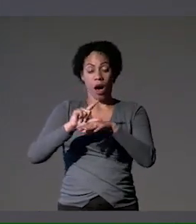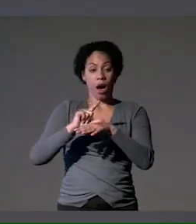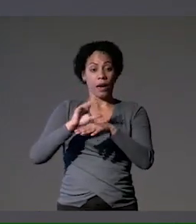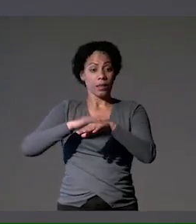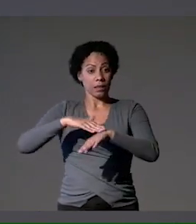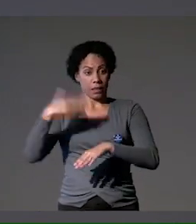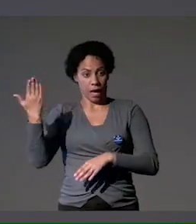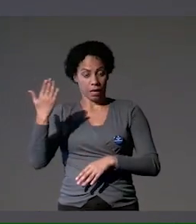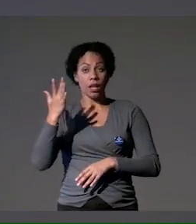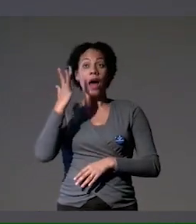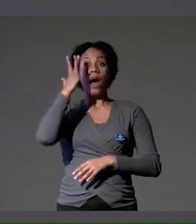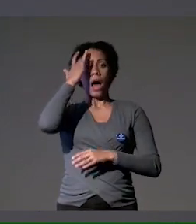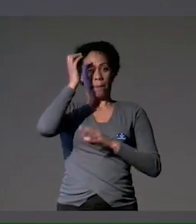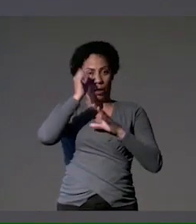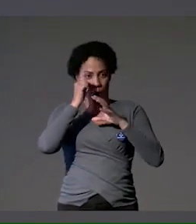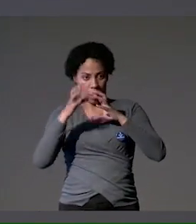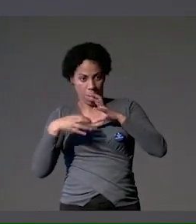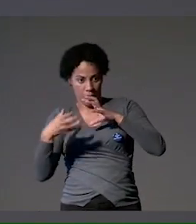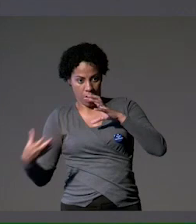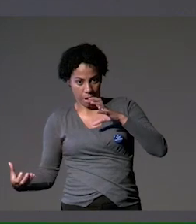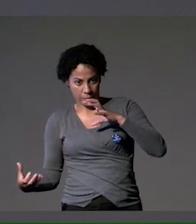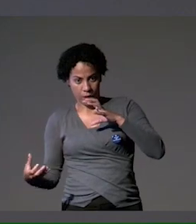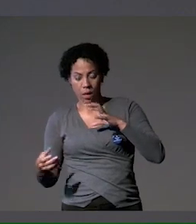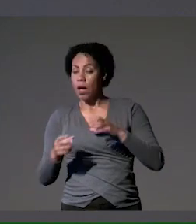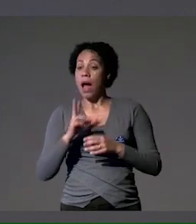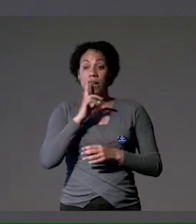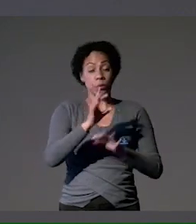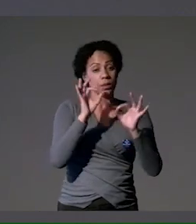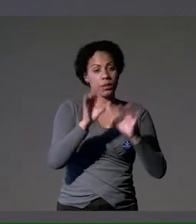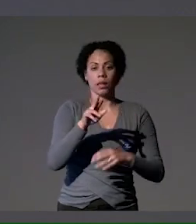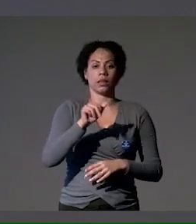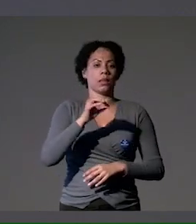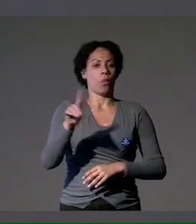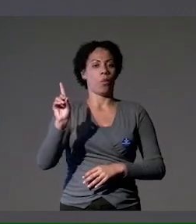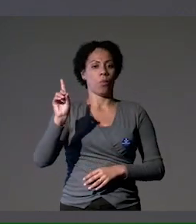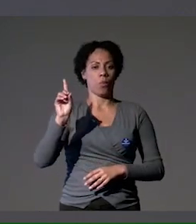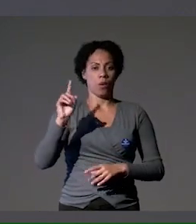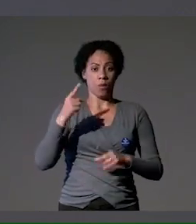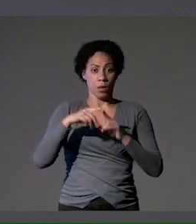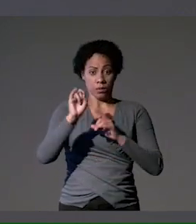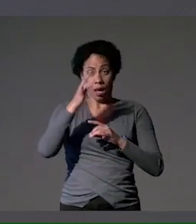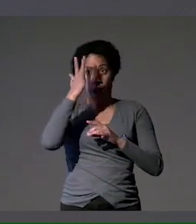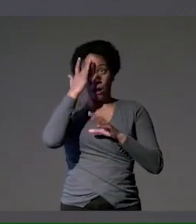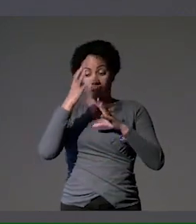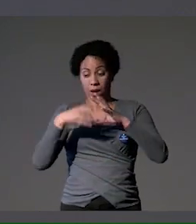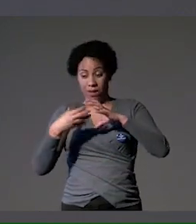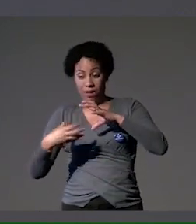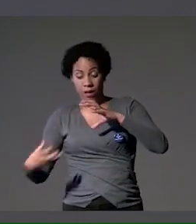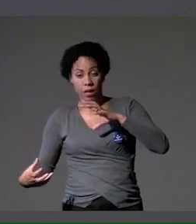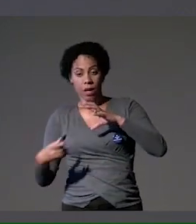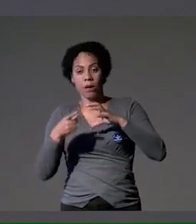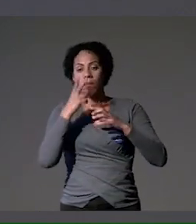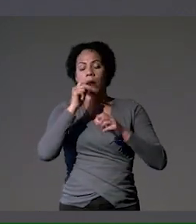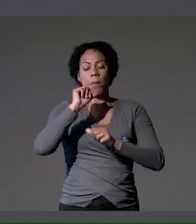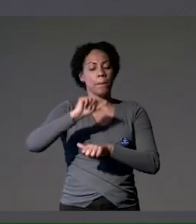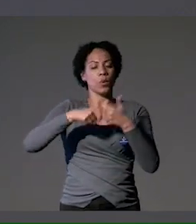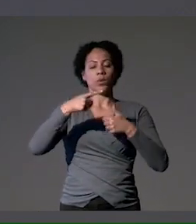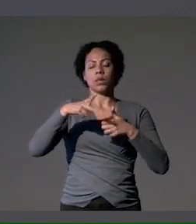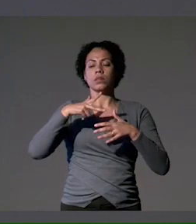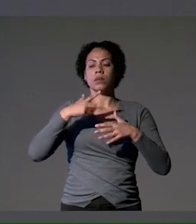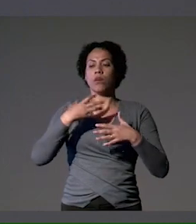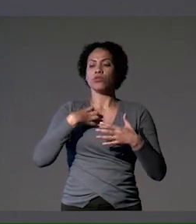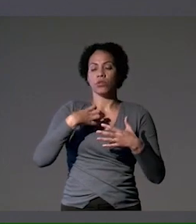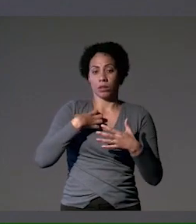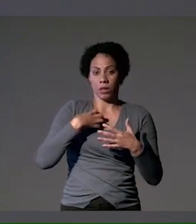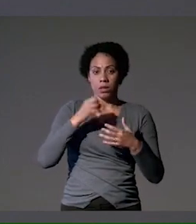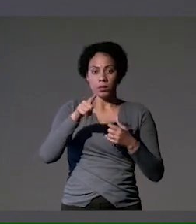real é não. Porque se você acorda mais tarde no outro dia, você começa a mexer mais no seu ritmo. Se você mantiver acordar no mesmo horário,